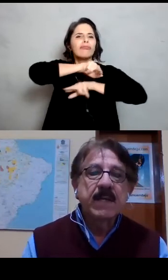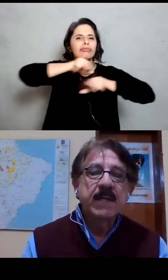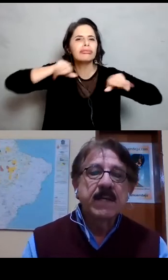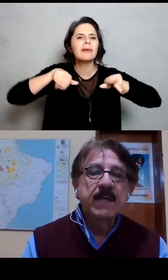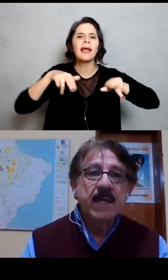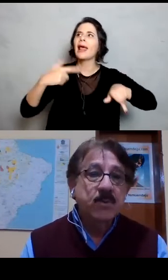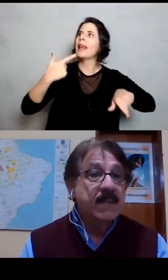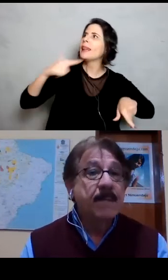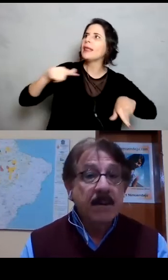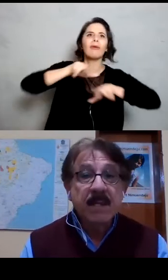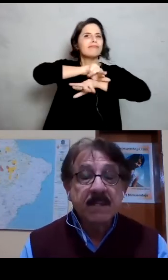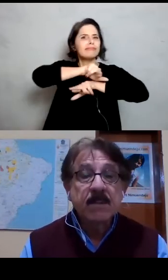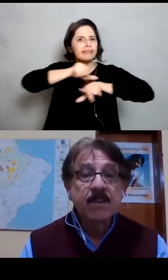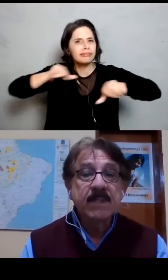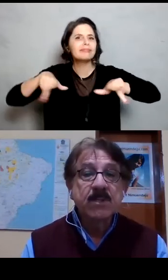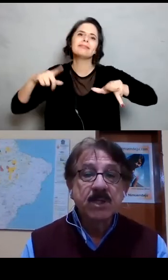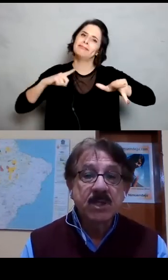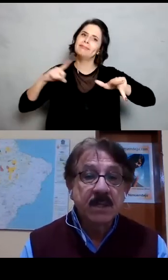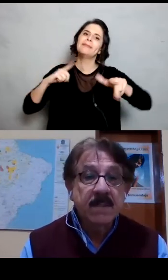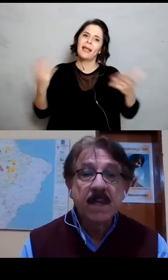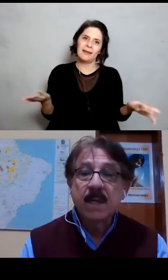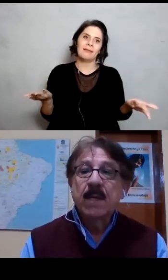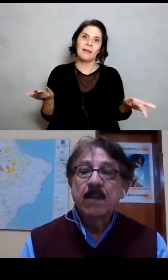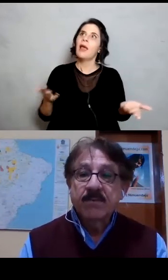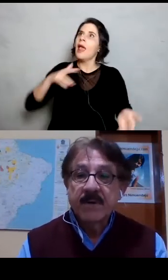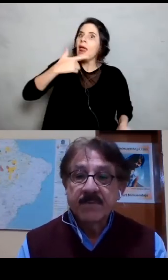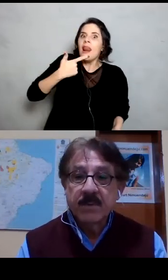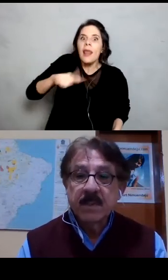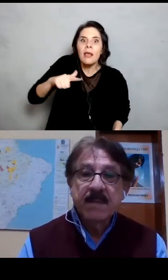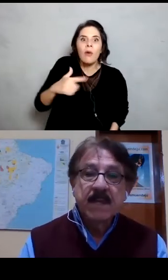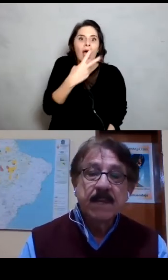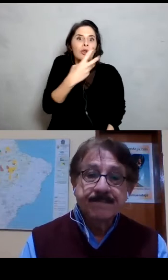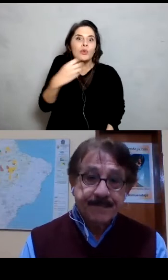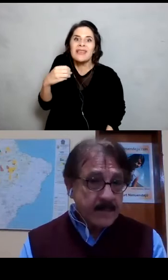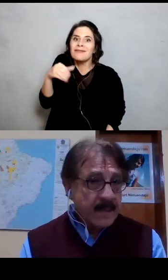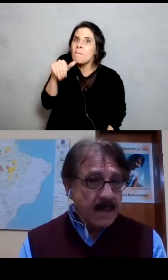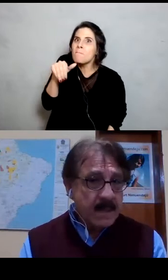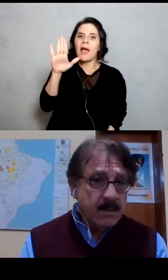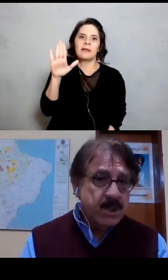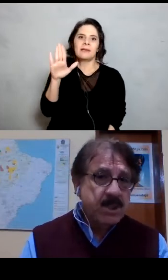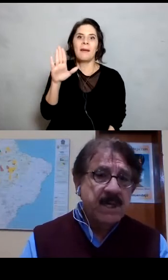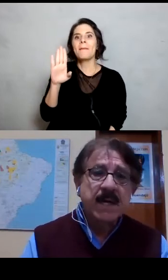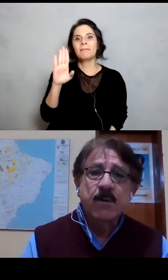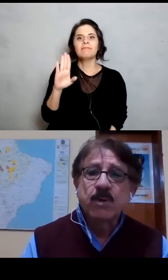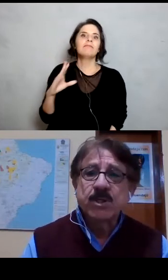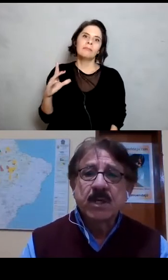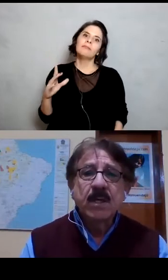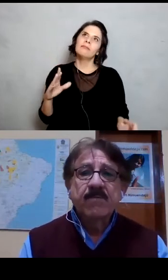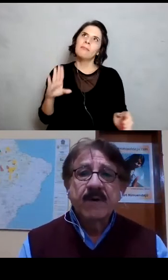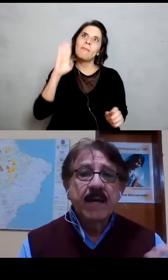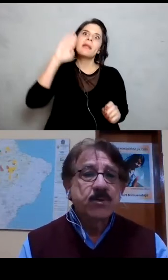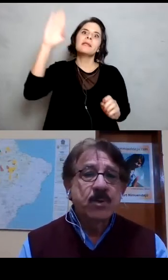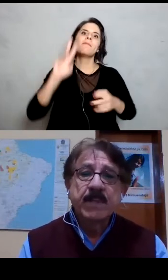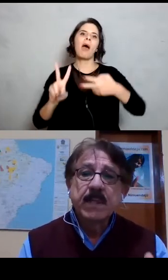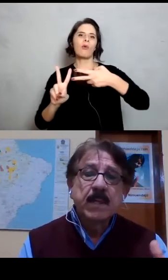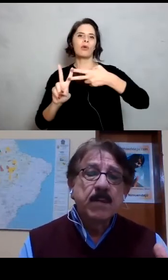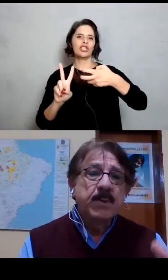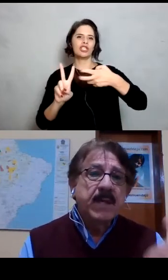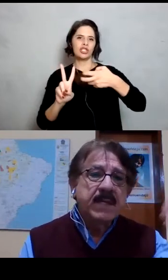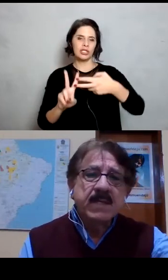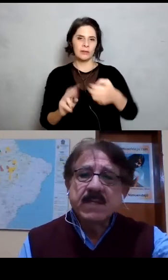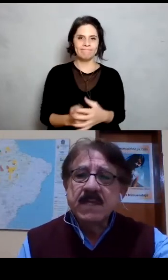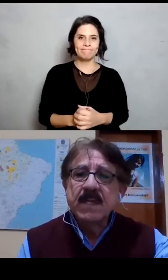comunidades falantes, né, e das quais a maioria são línguas indígenas. Por favor, Marina. Então, a gente quer hoje falar